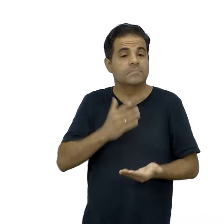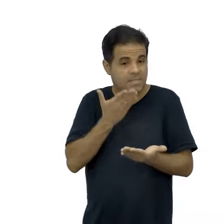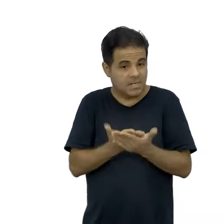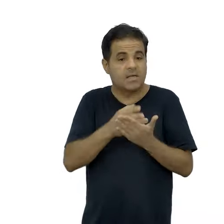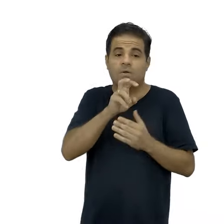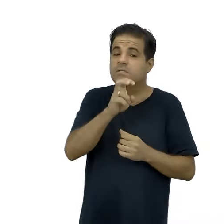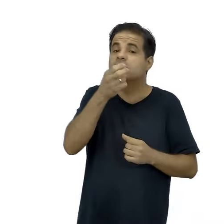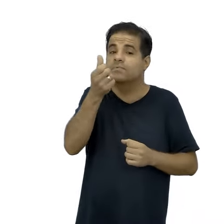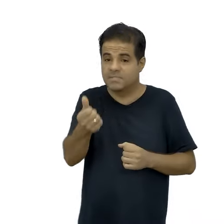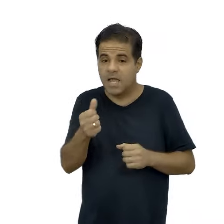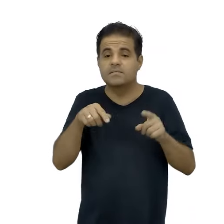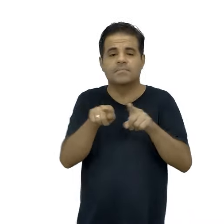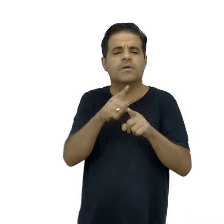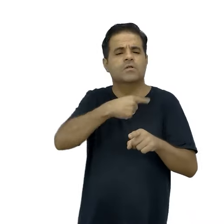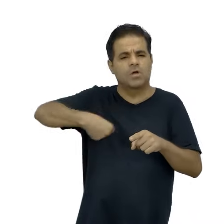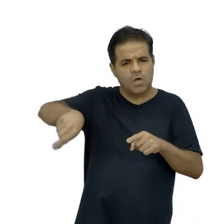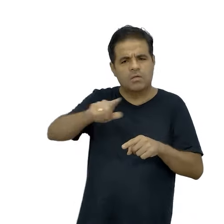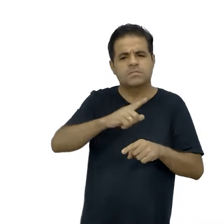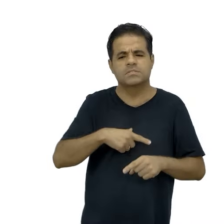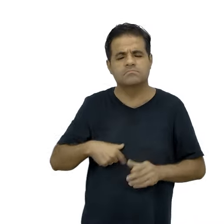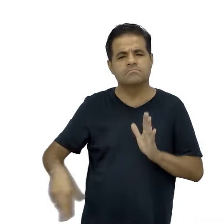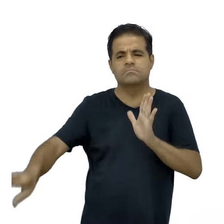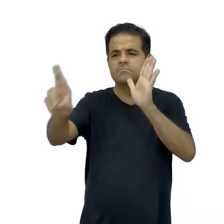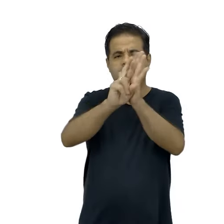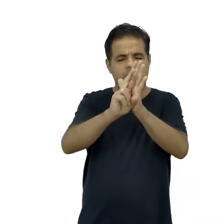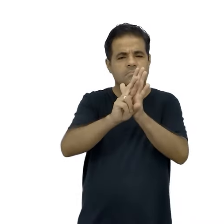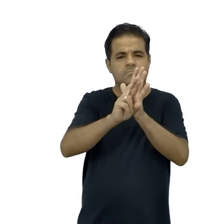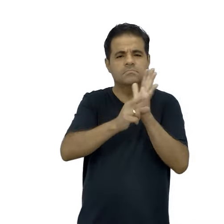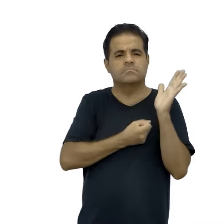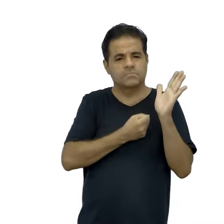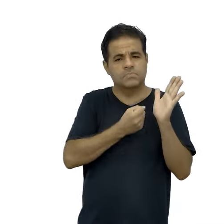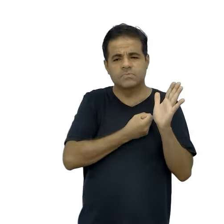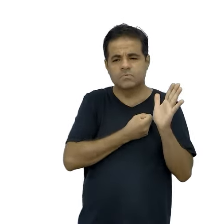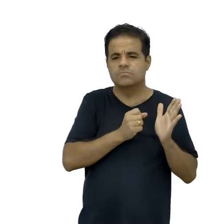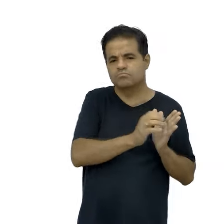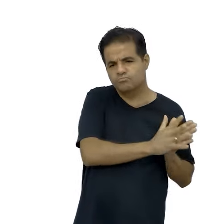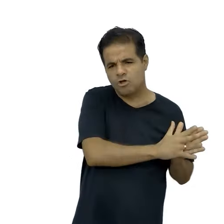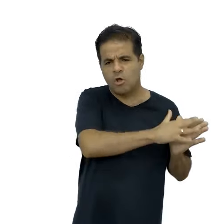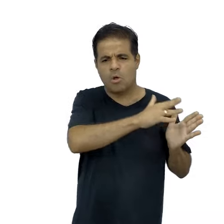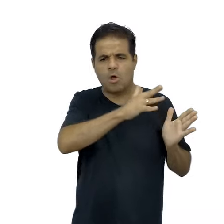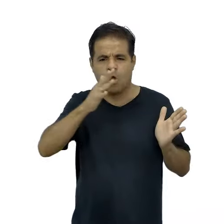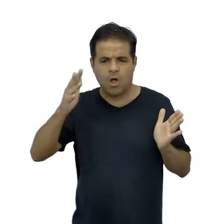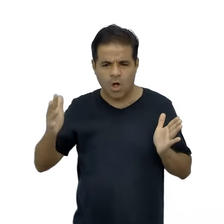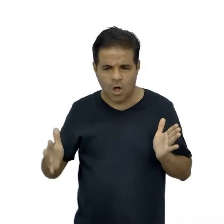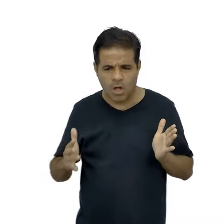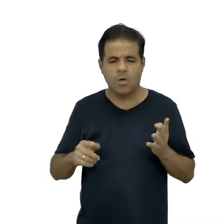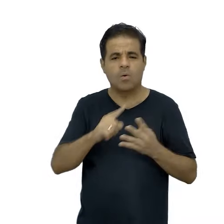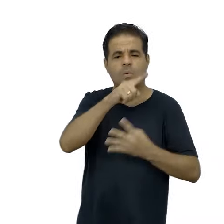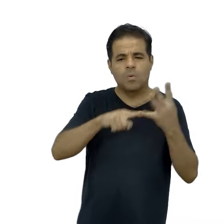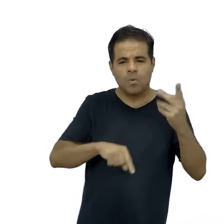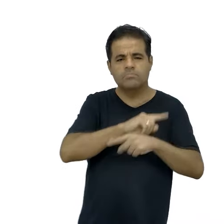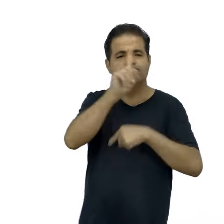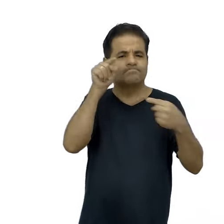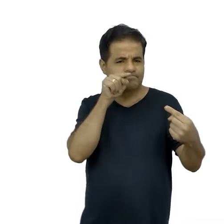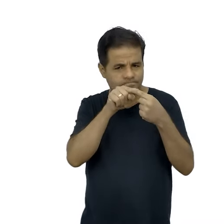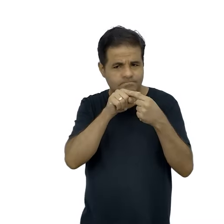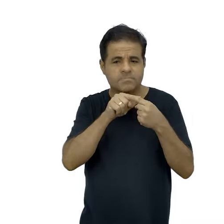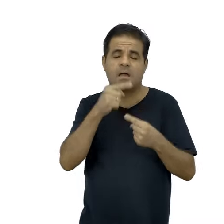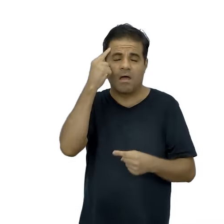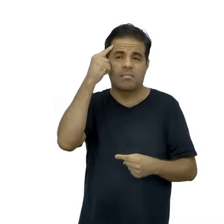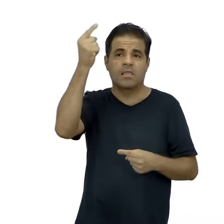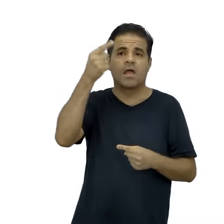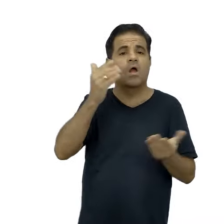e 6, nós temos as representações dos números racionais, né? São 4 objetivos. A ideia